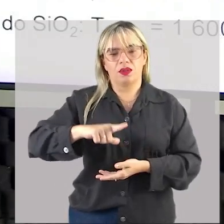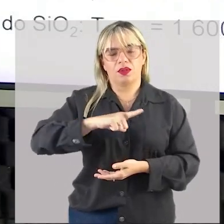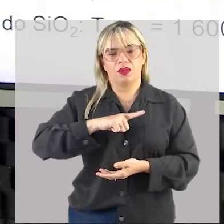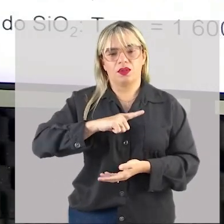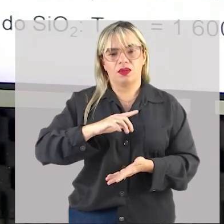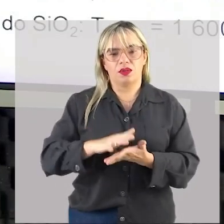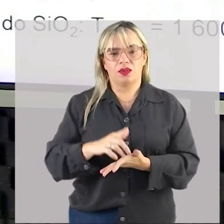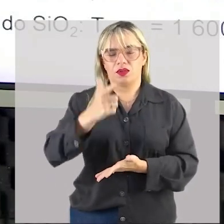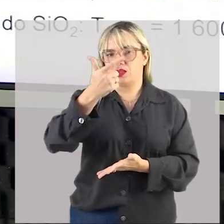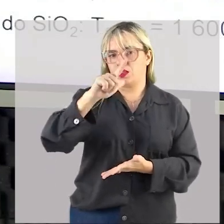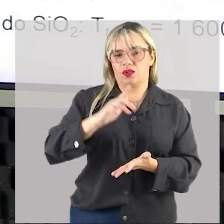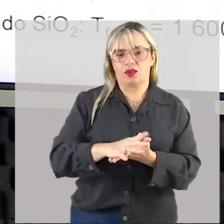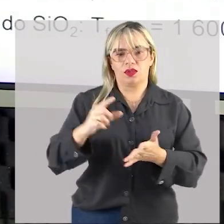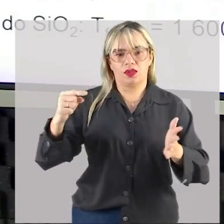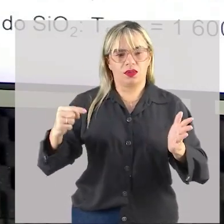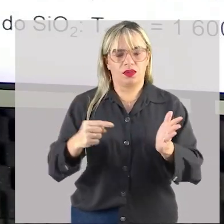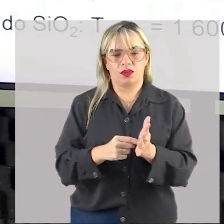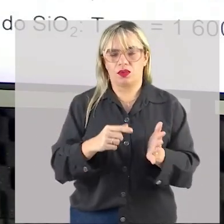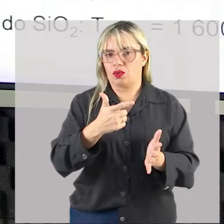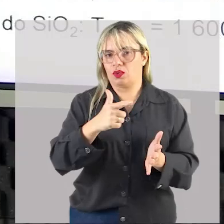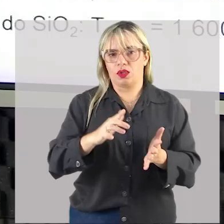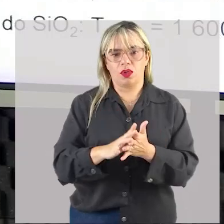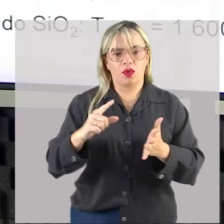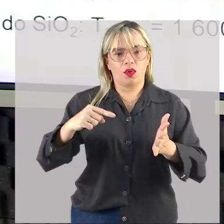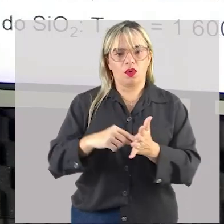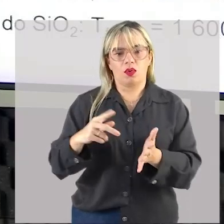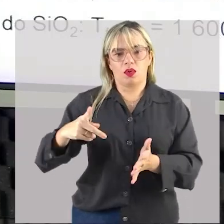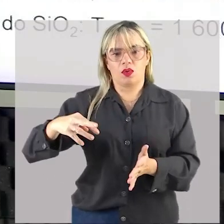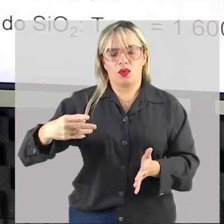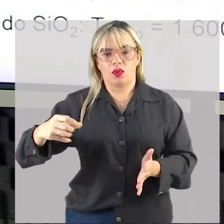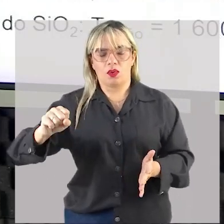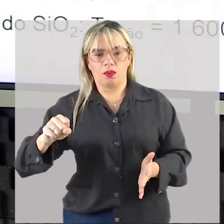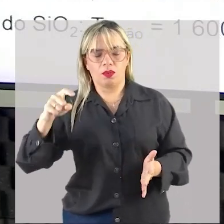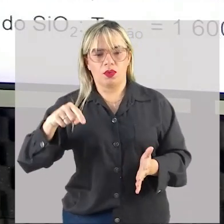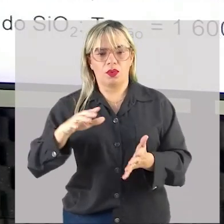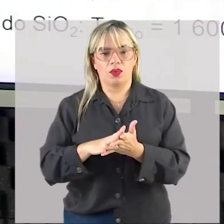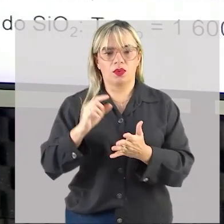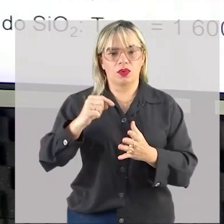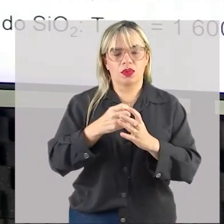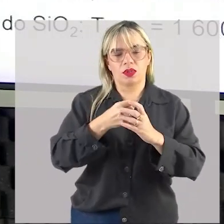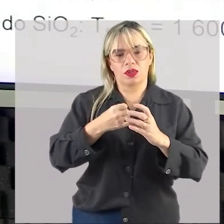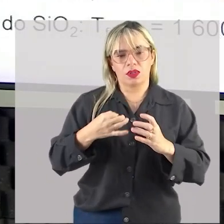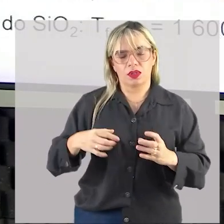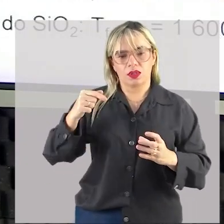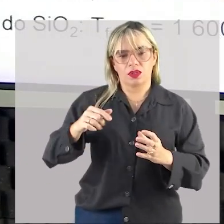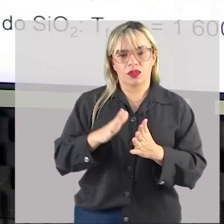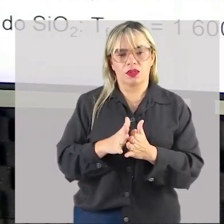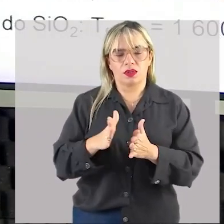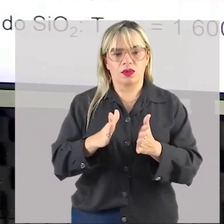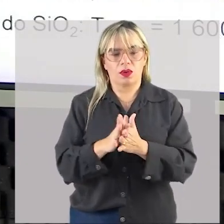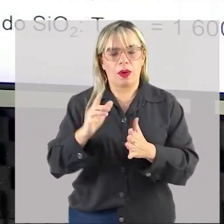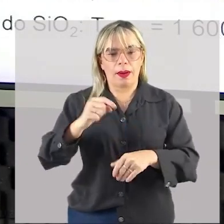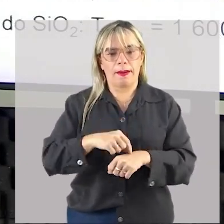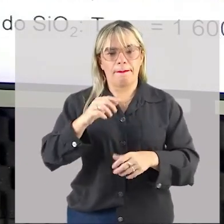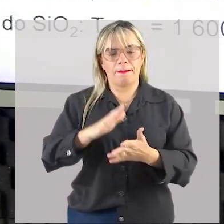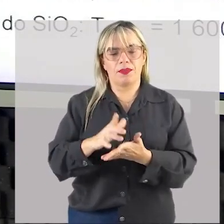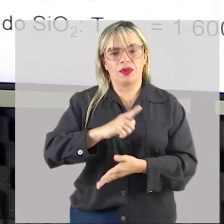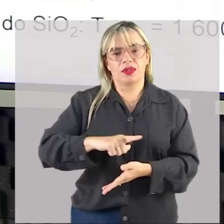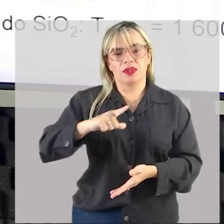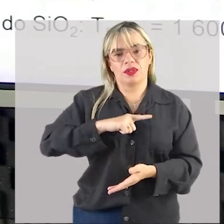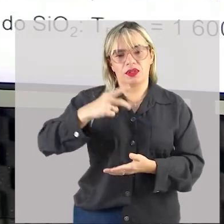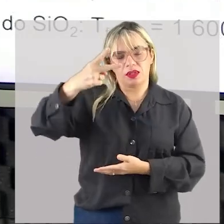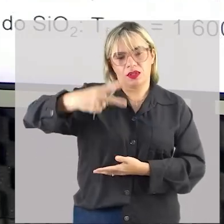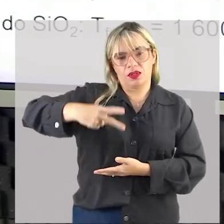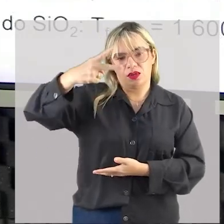você não tem os pontos, você não vai ter os pontos. Ou seja, para ser substância, para ser substância tem que ter